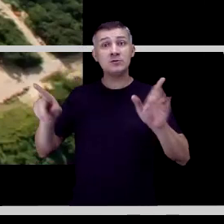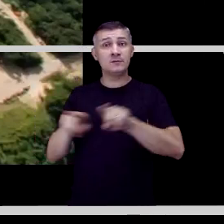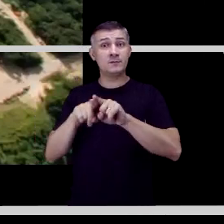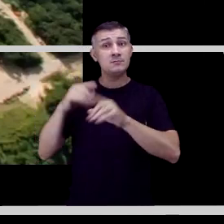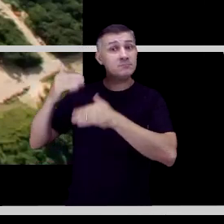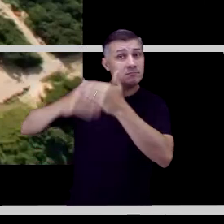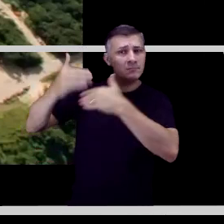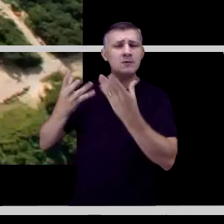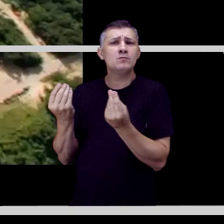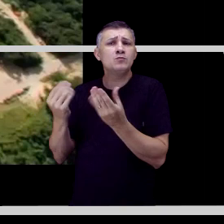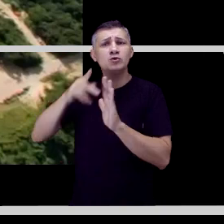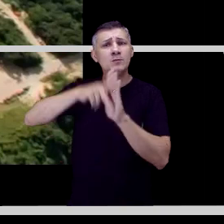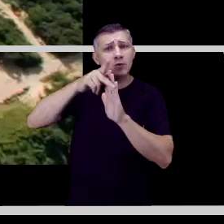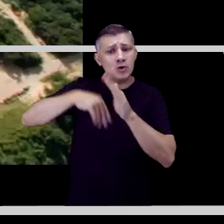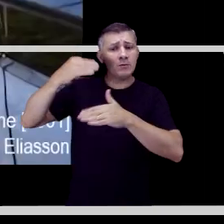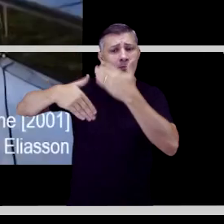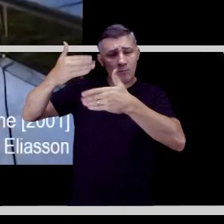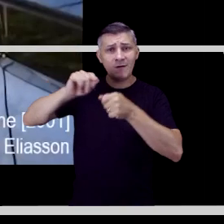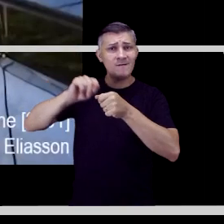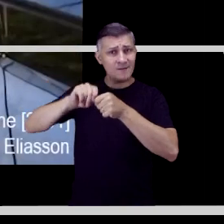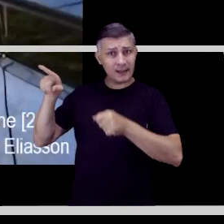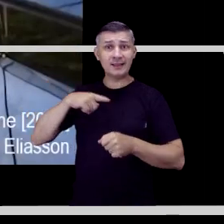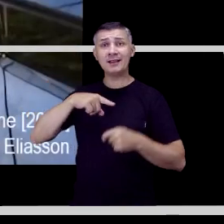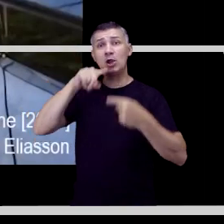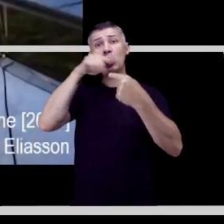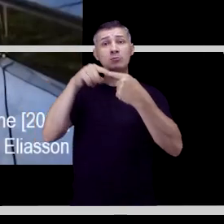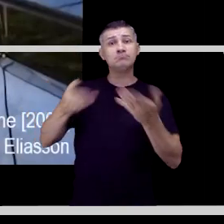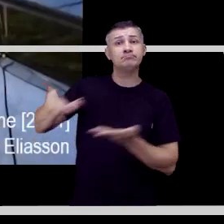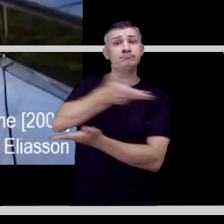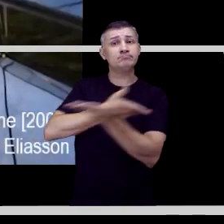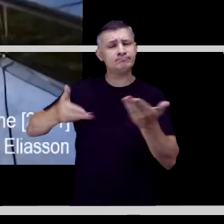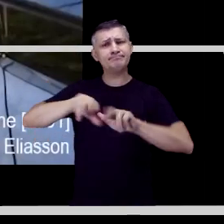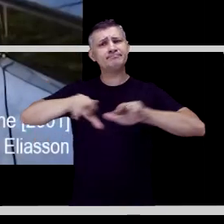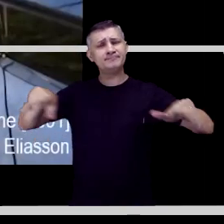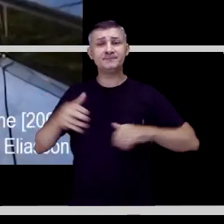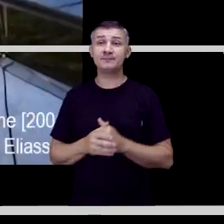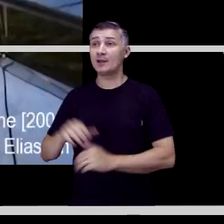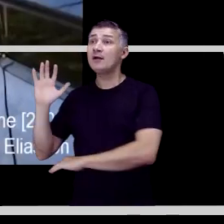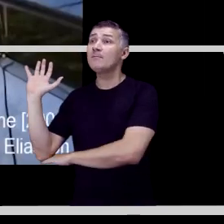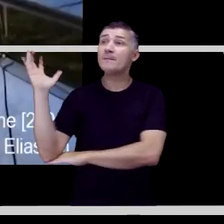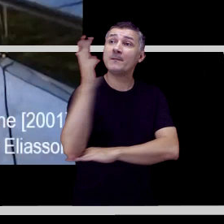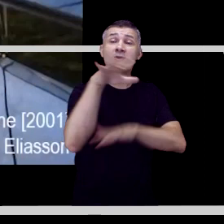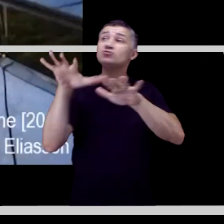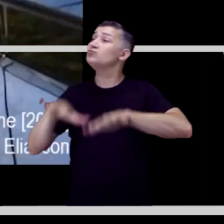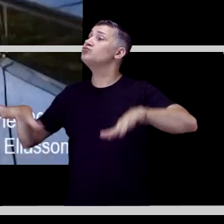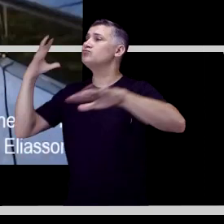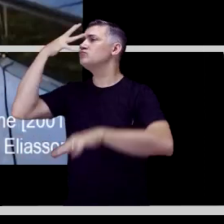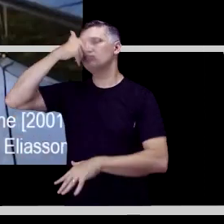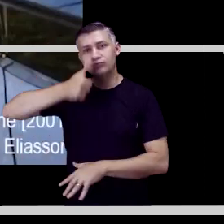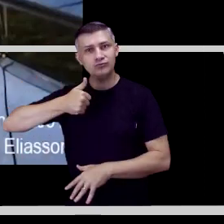formação de muitos desses projetos, que tem uma interação enorme entre